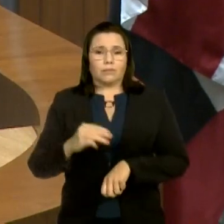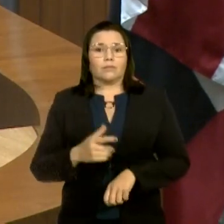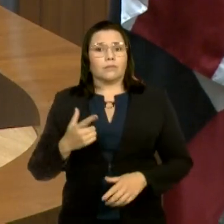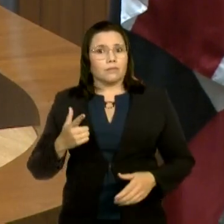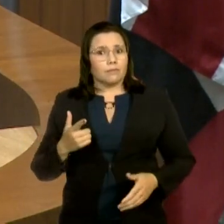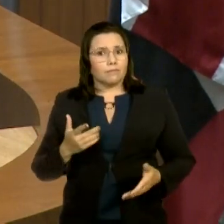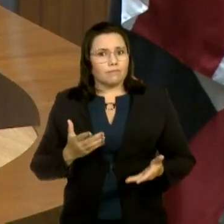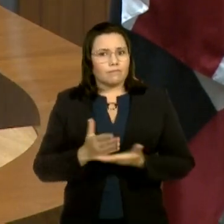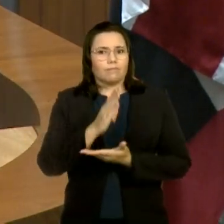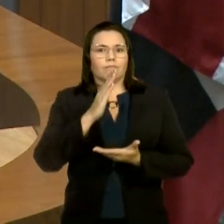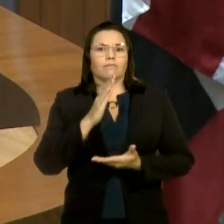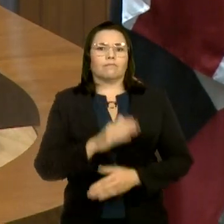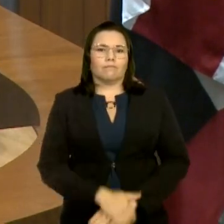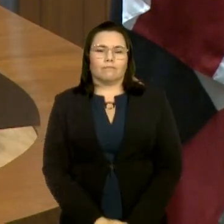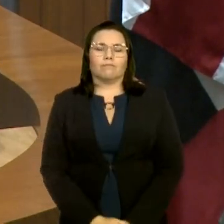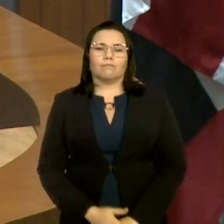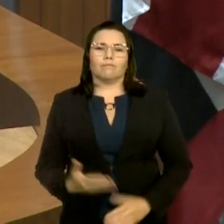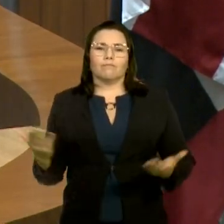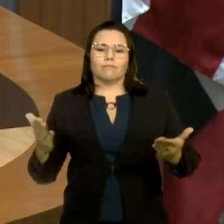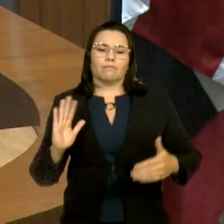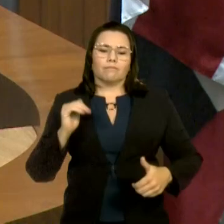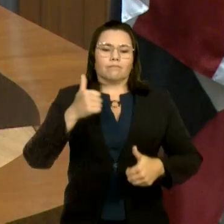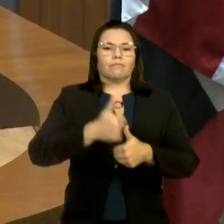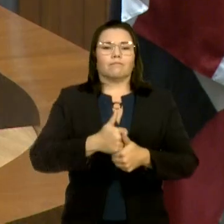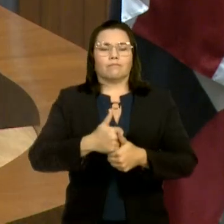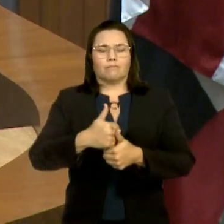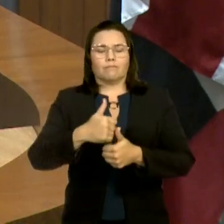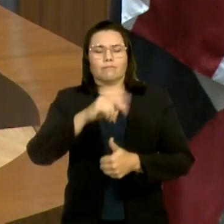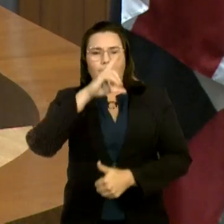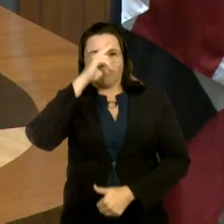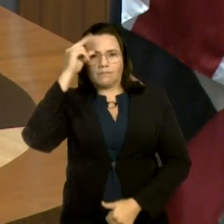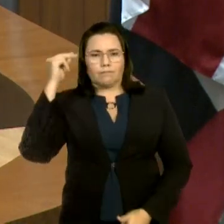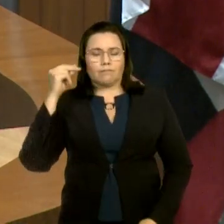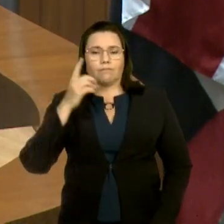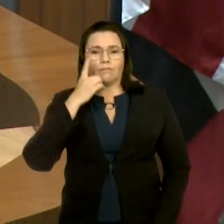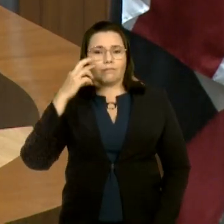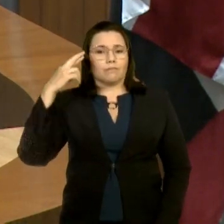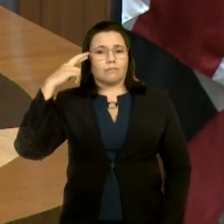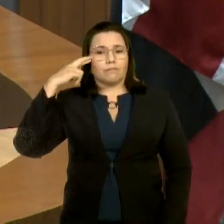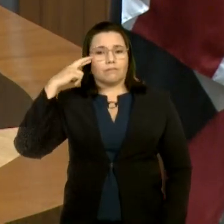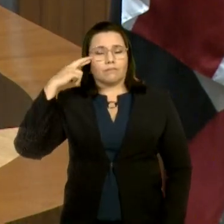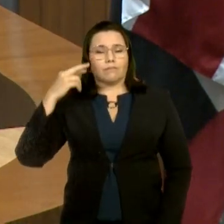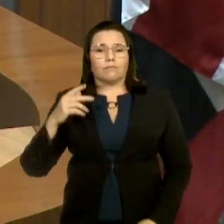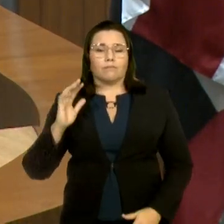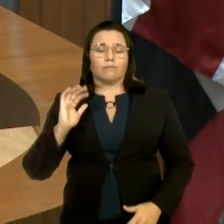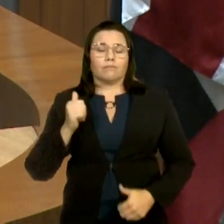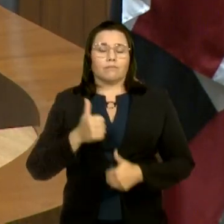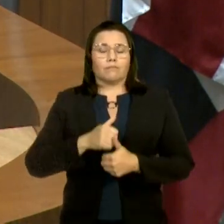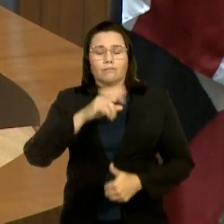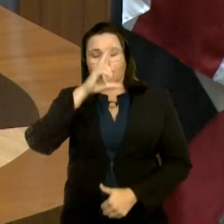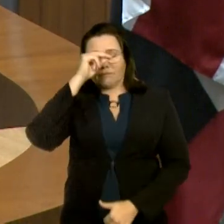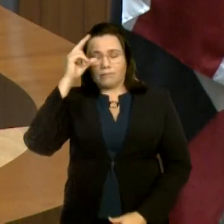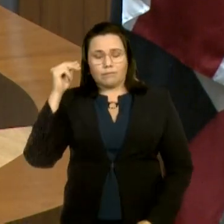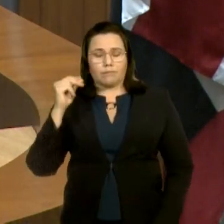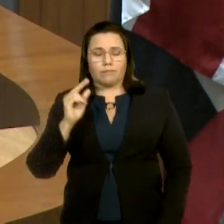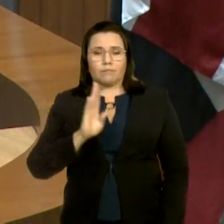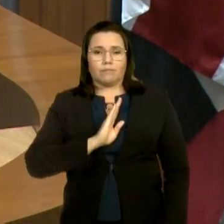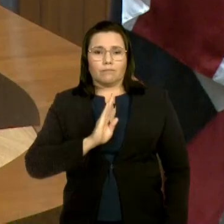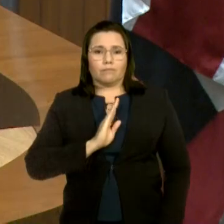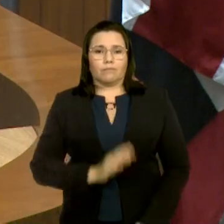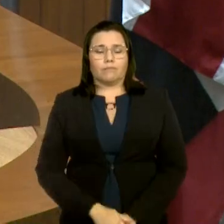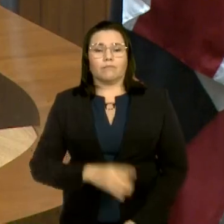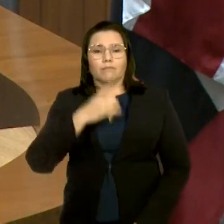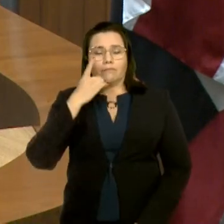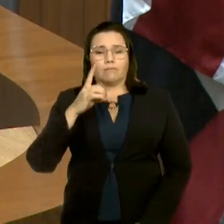prefeitos Deputado Roberto Costa que foi eleito prefeito de Bacabal Deputado Rafael leit foi